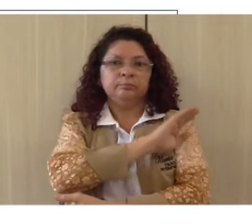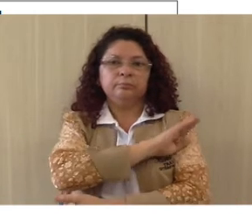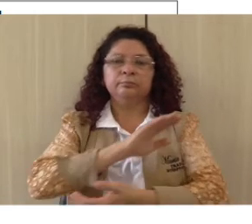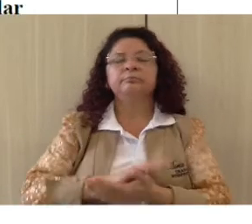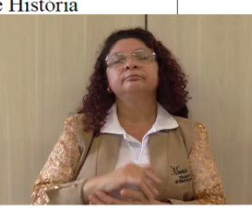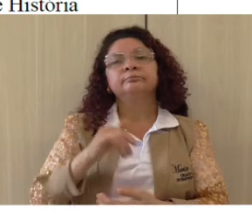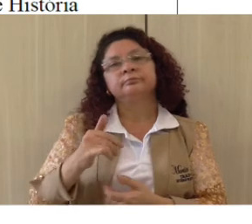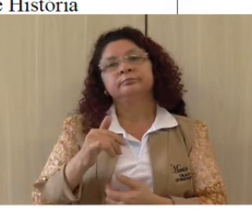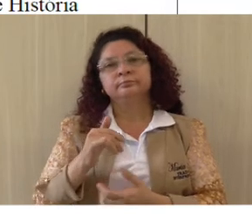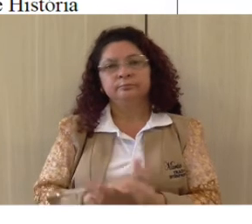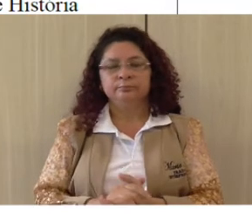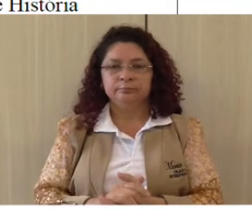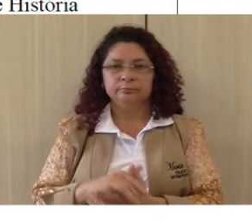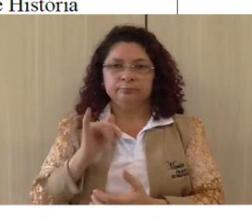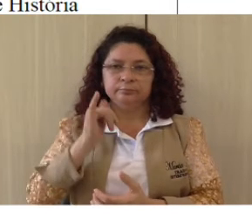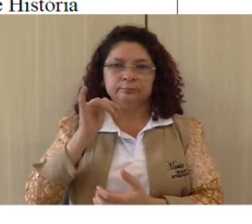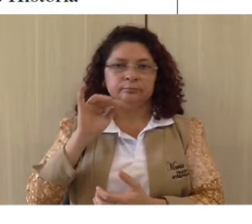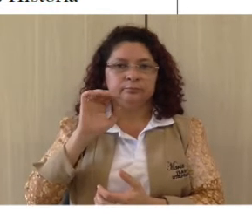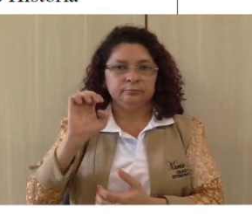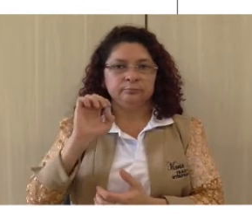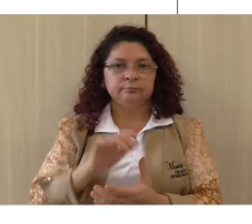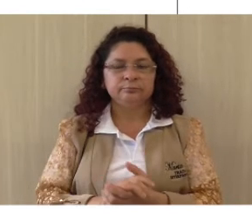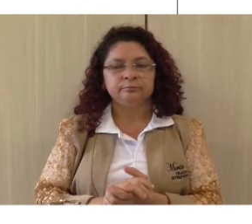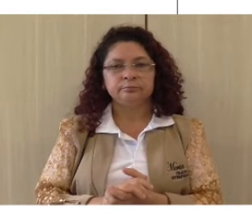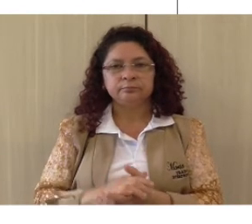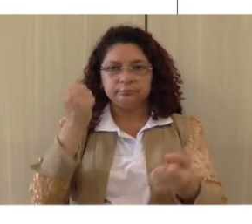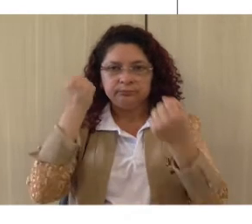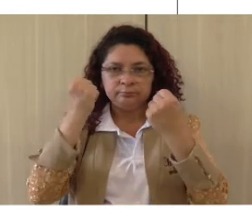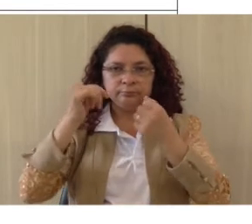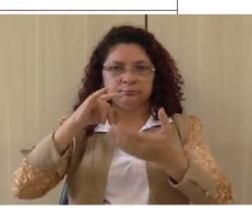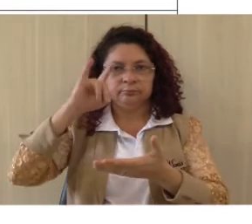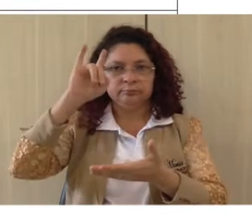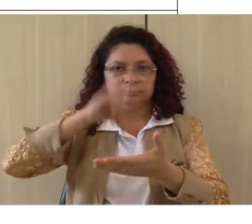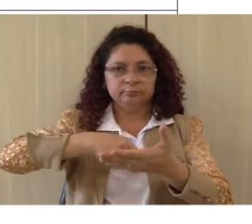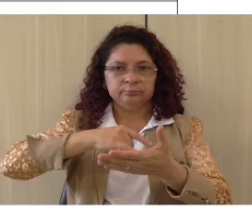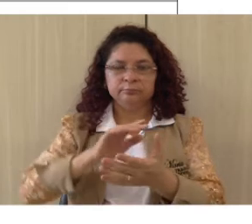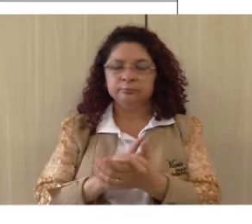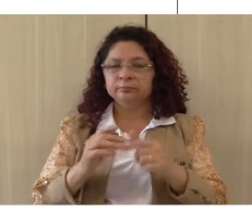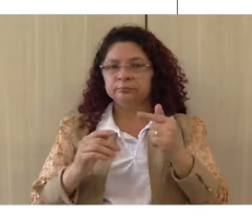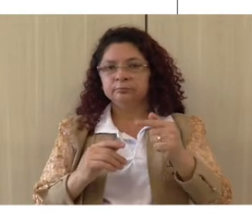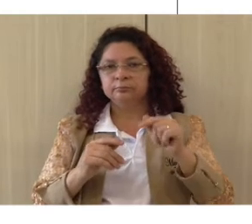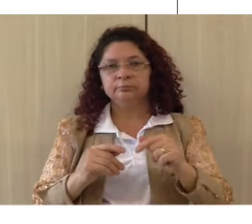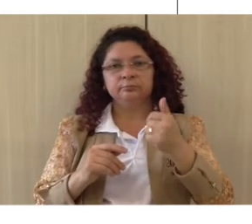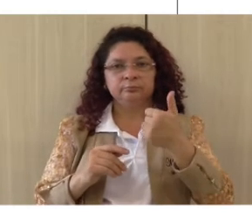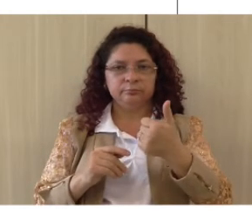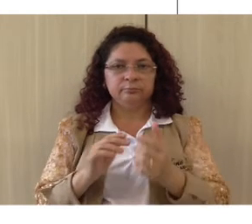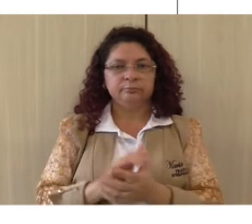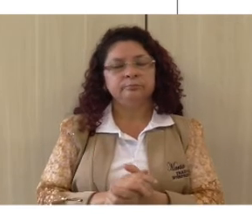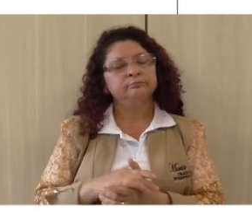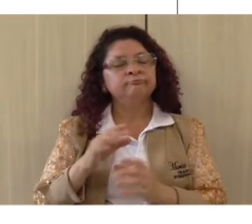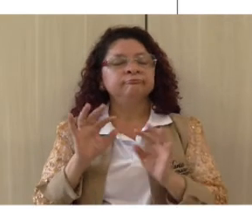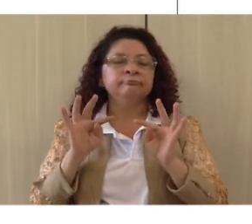deste edital. Item 7, da análise curricular. Item 7.1. A